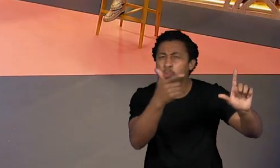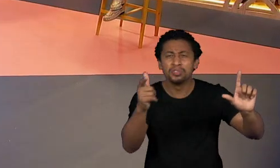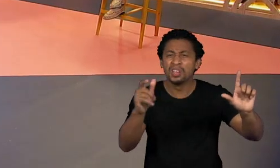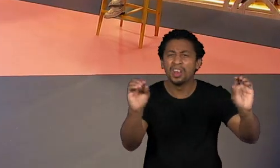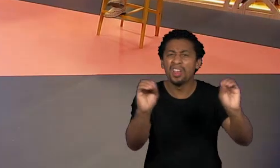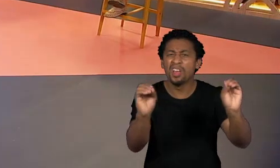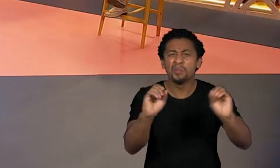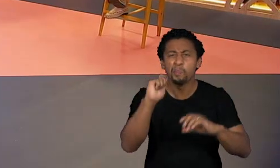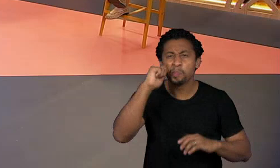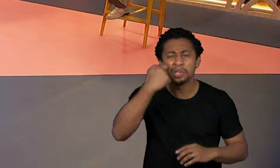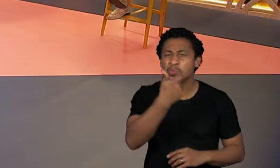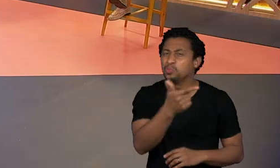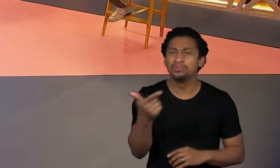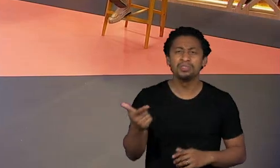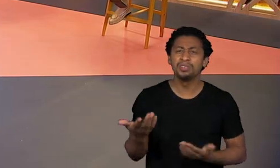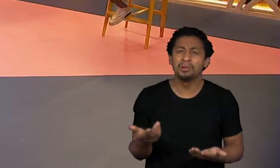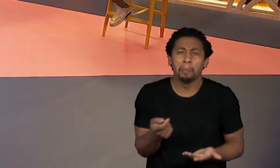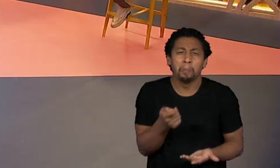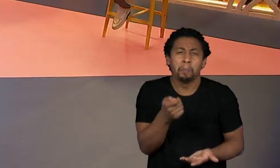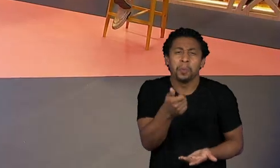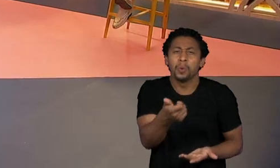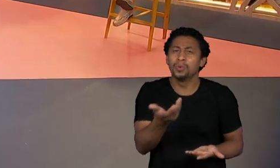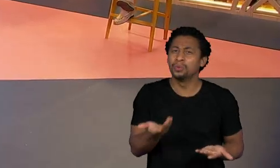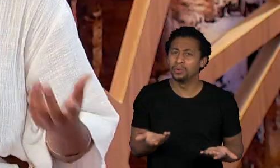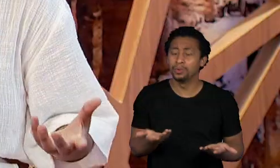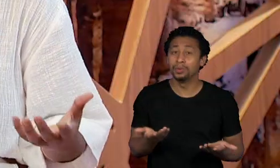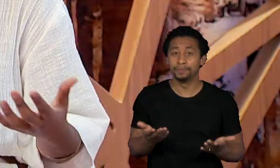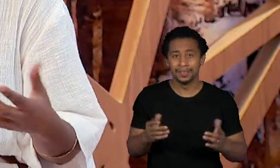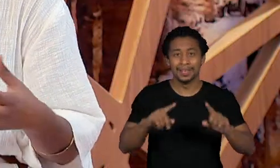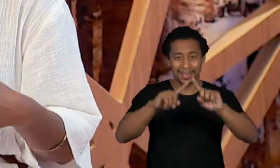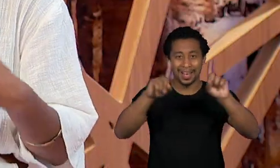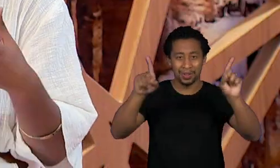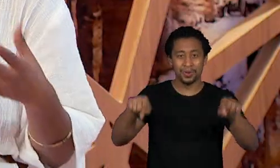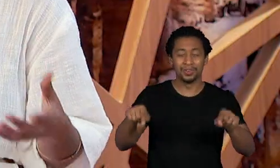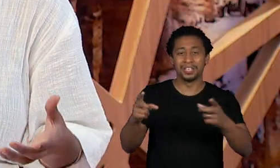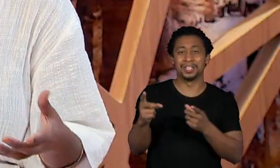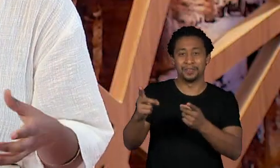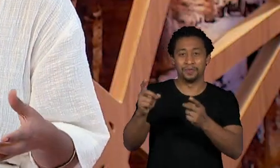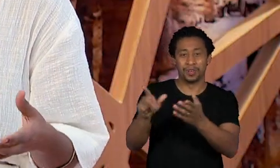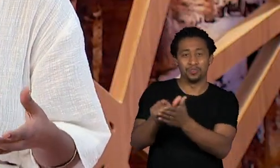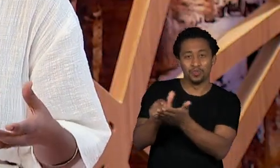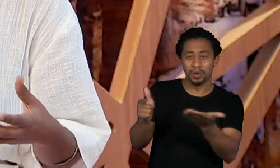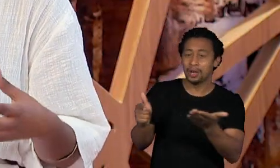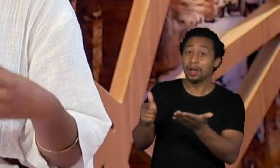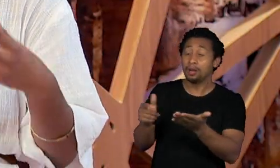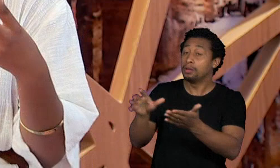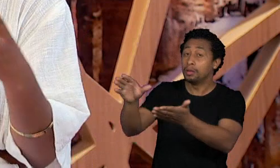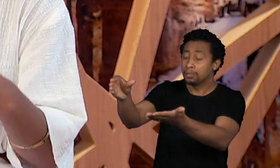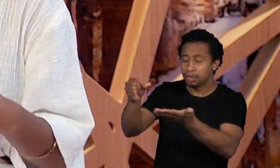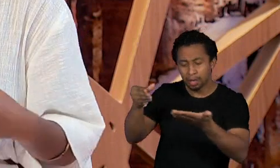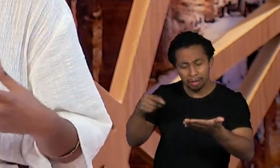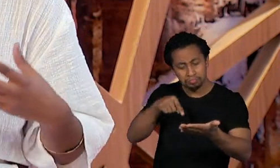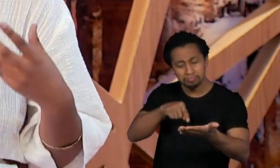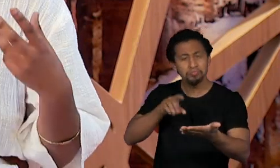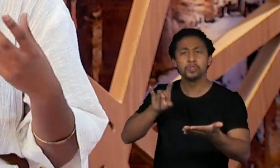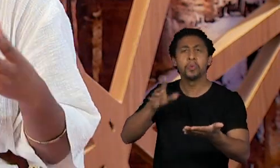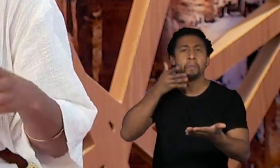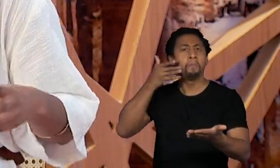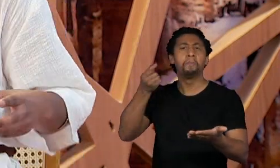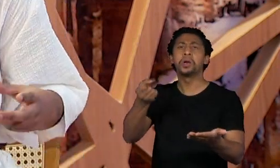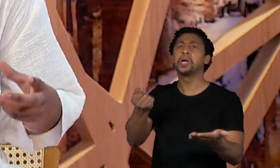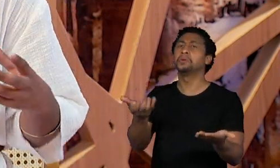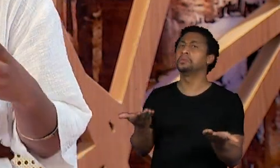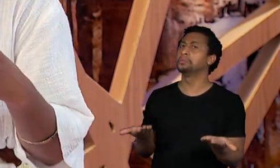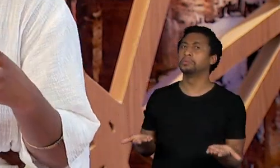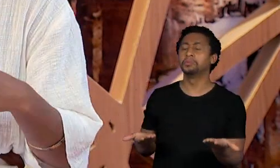era muito pouco. Até nas bancas de jornal, na produção audiovisual brasileira, assim. A gente tem muitos